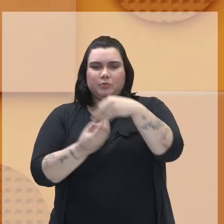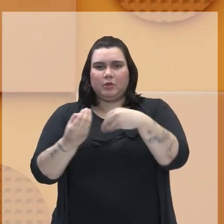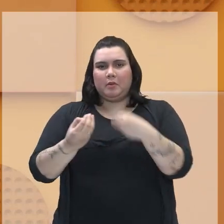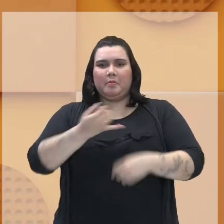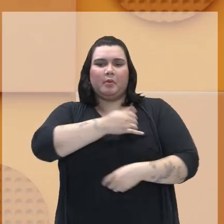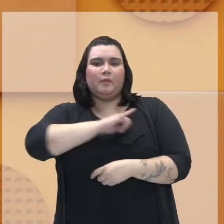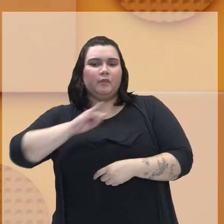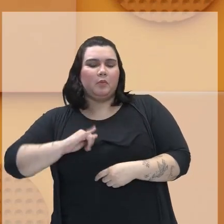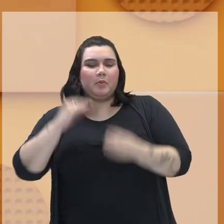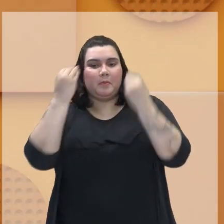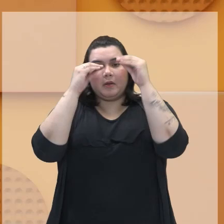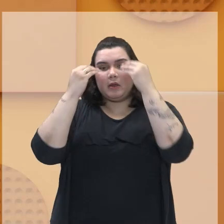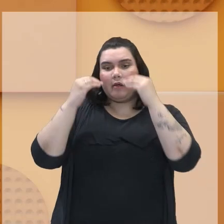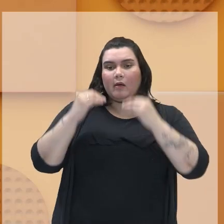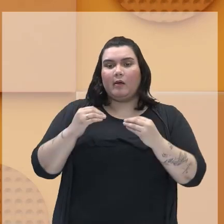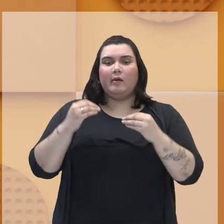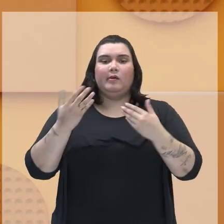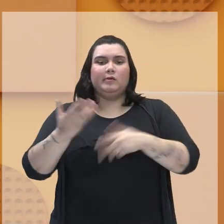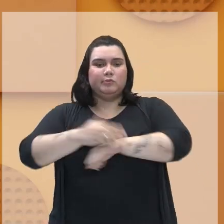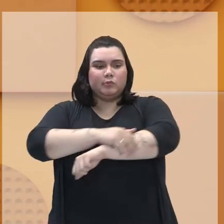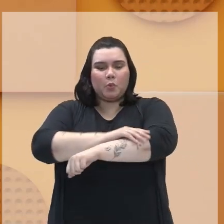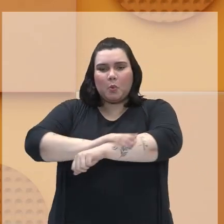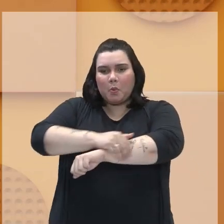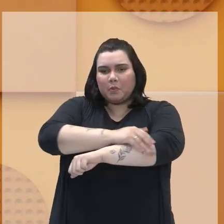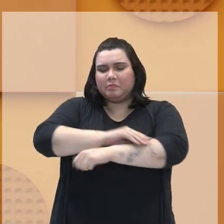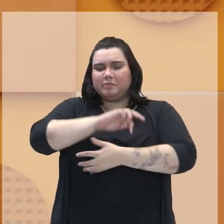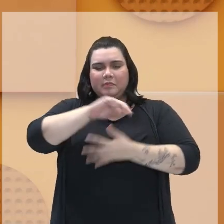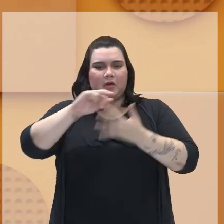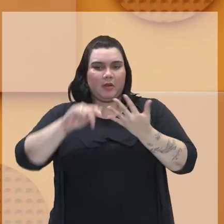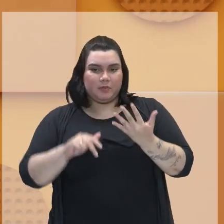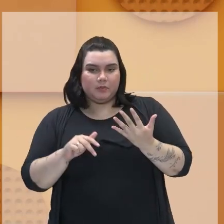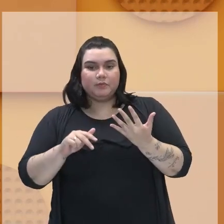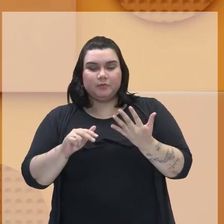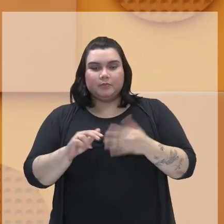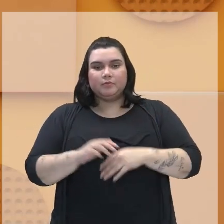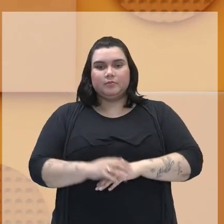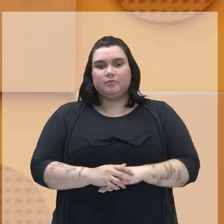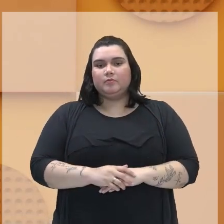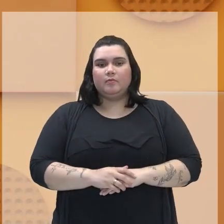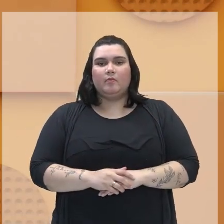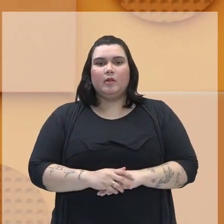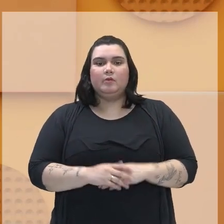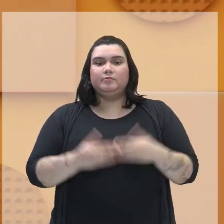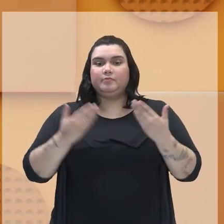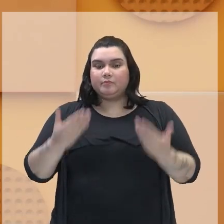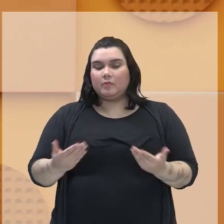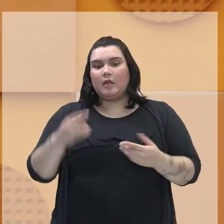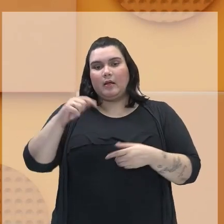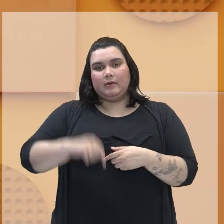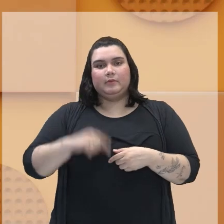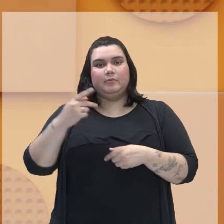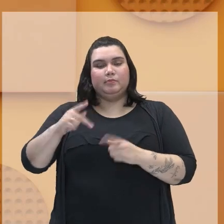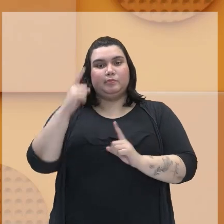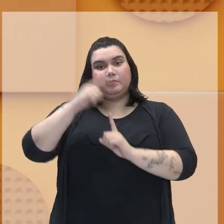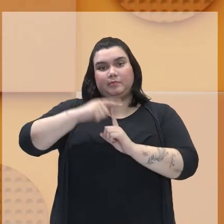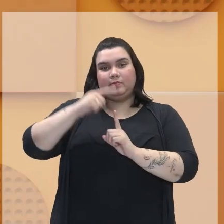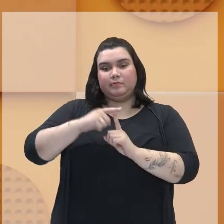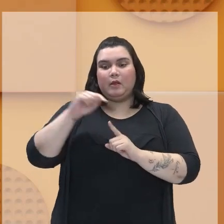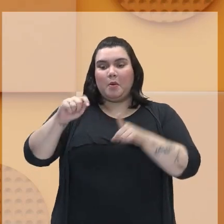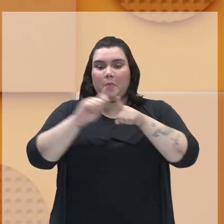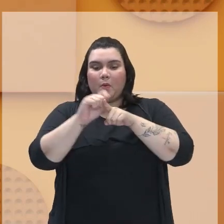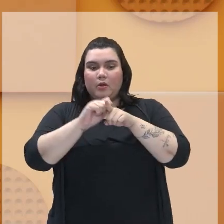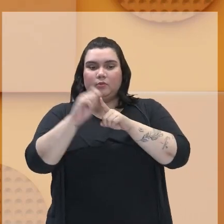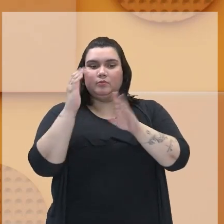perfume, de hidratante, por aí vai, não é? Então é nessa pegada que a borracha também foi descoberta, quer dizer,